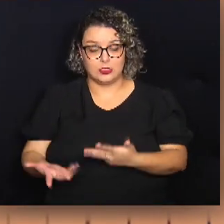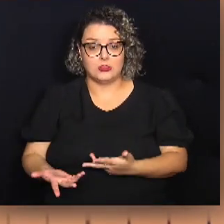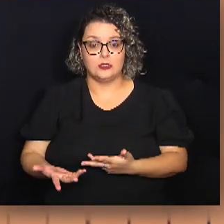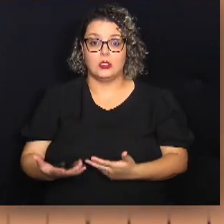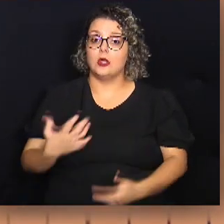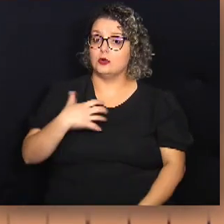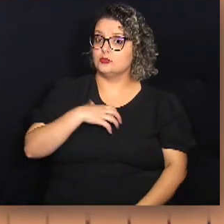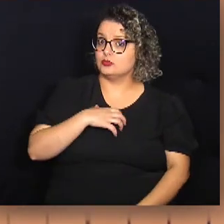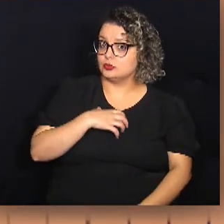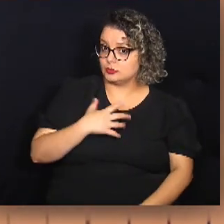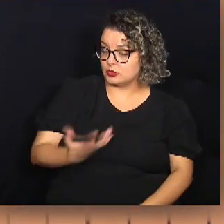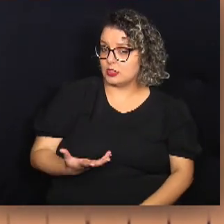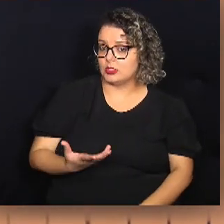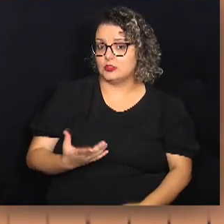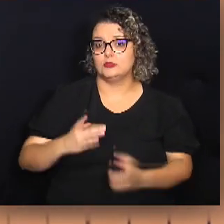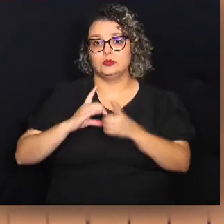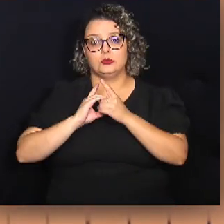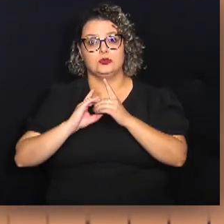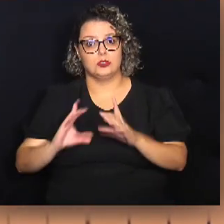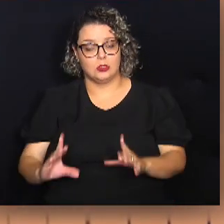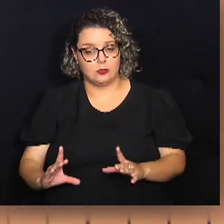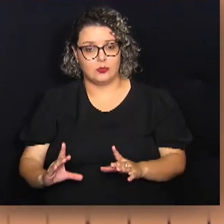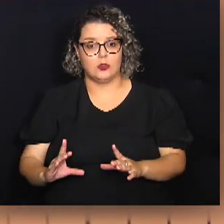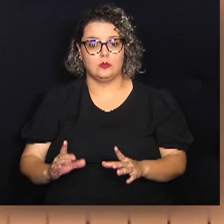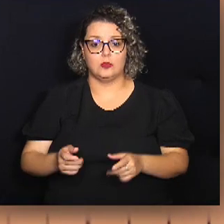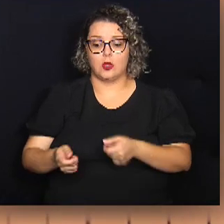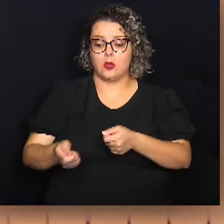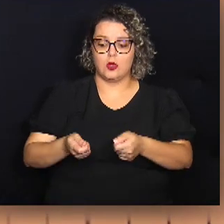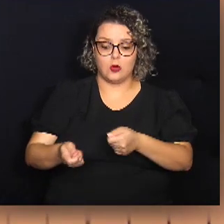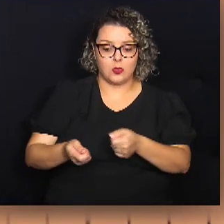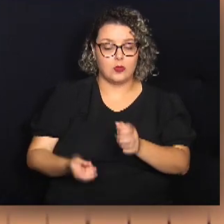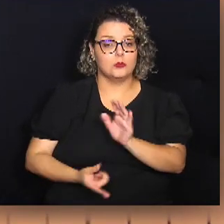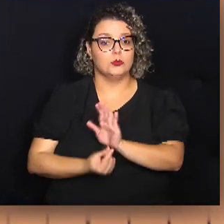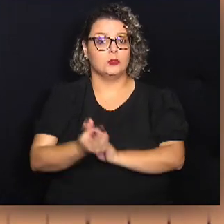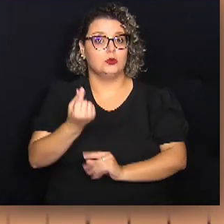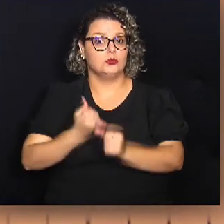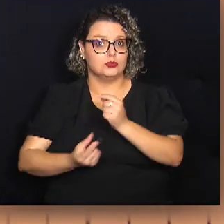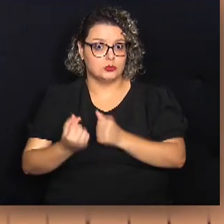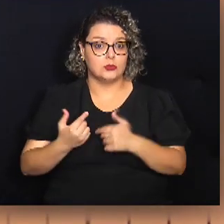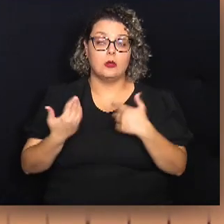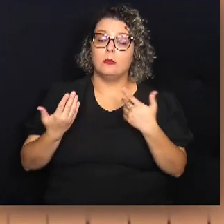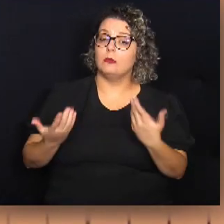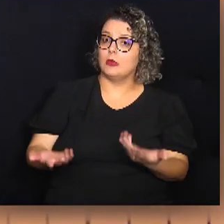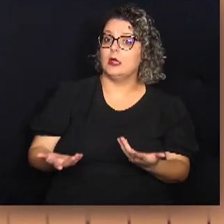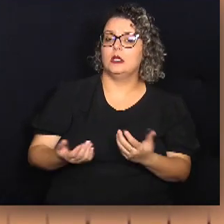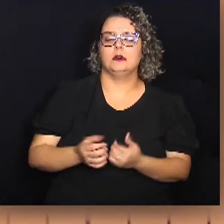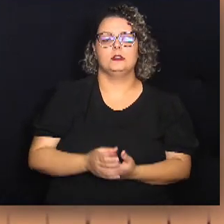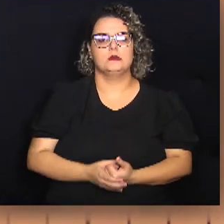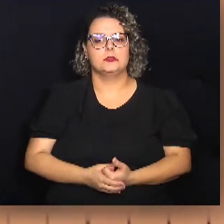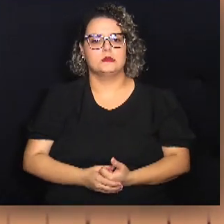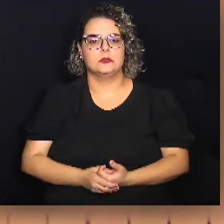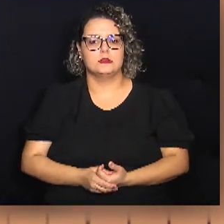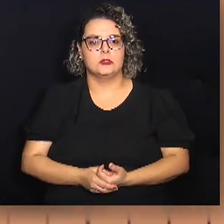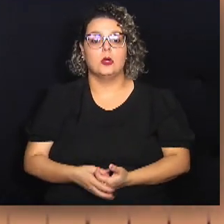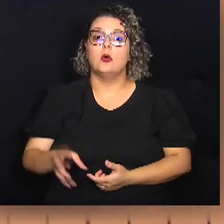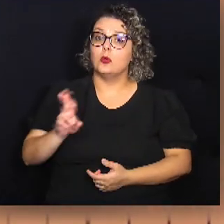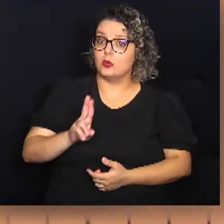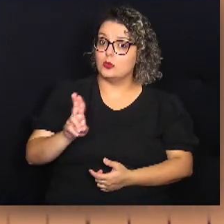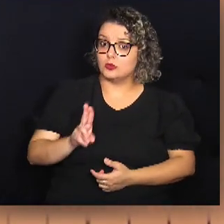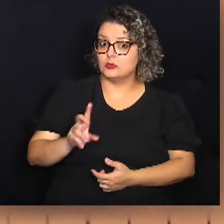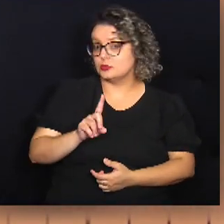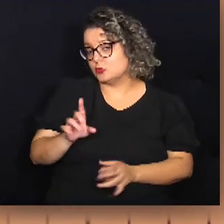forma de democratização do controle do orçamento, mas A aplicação disso não é